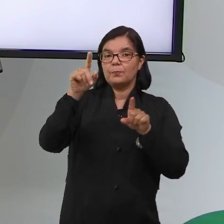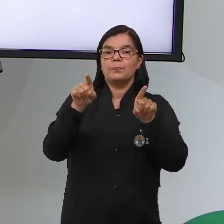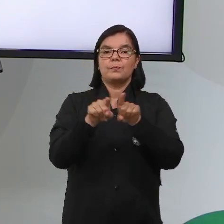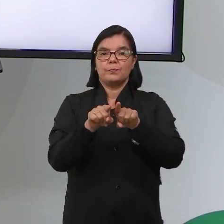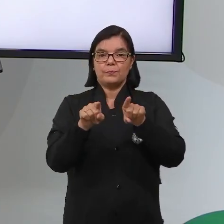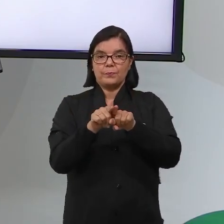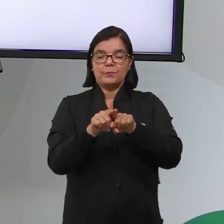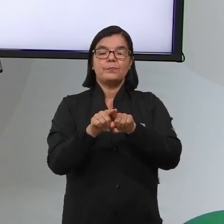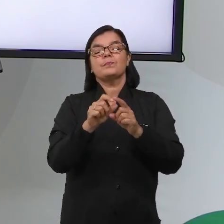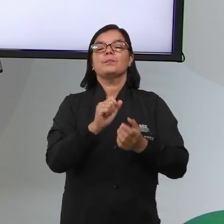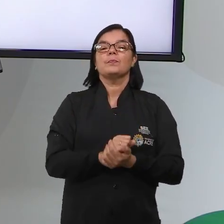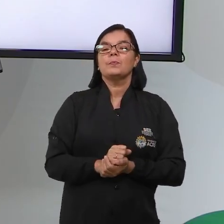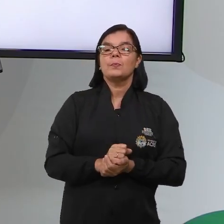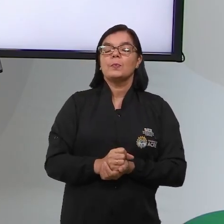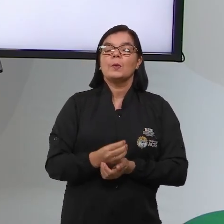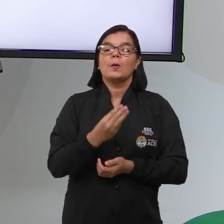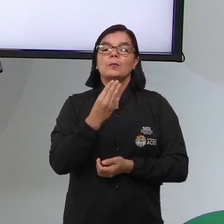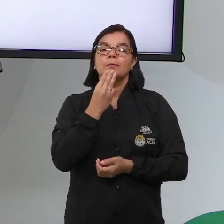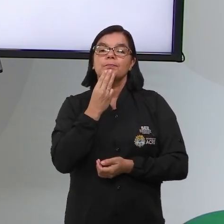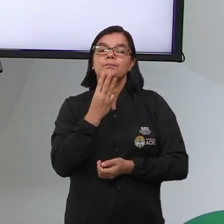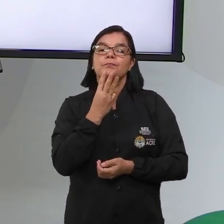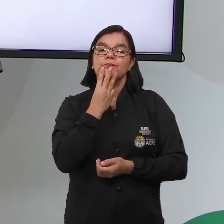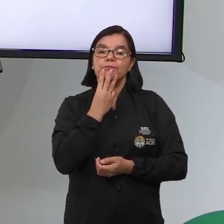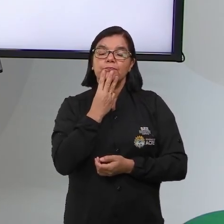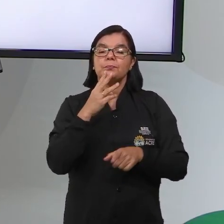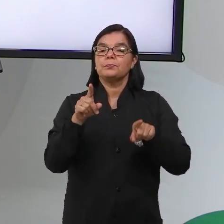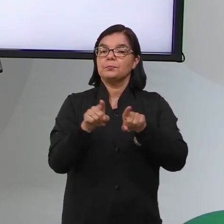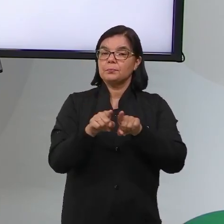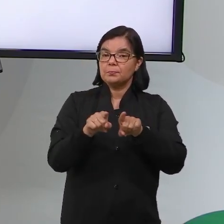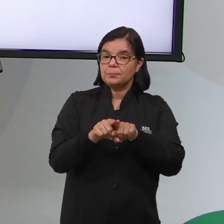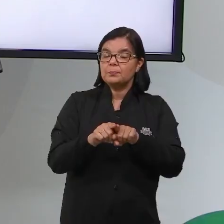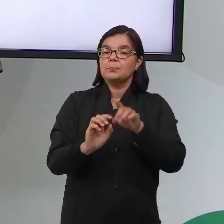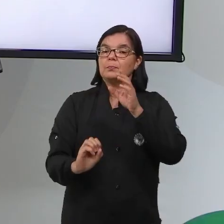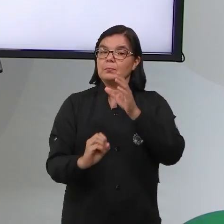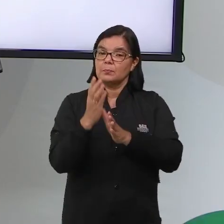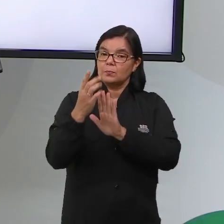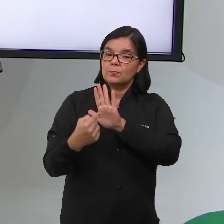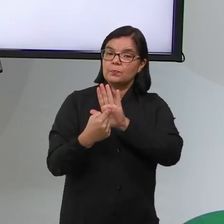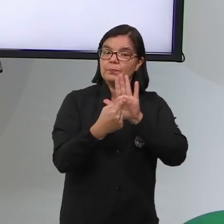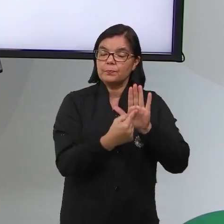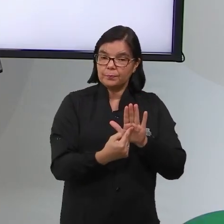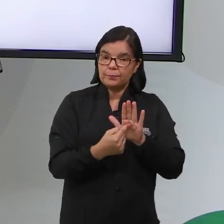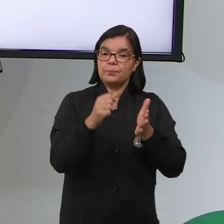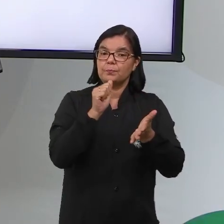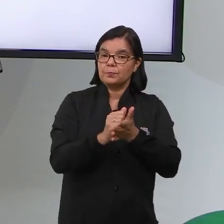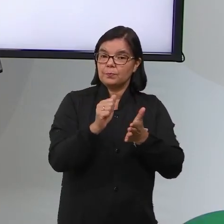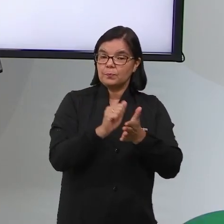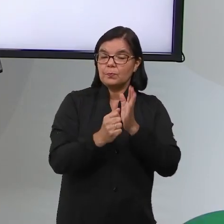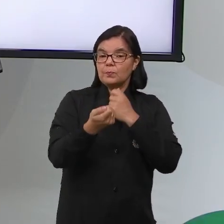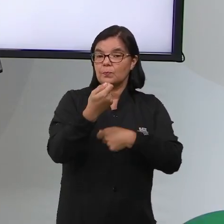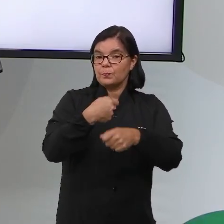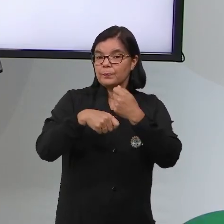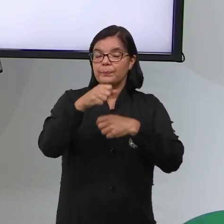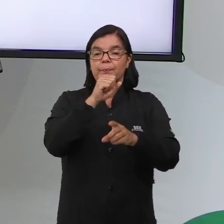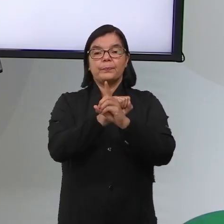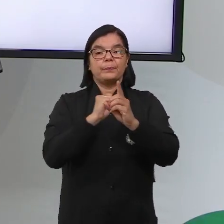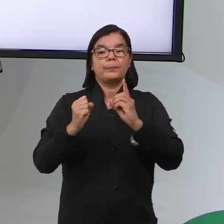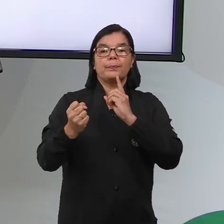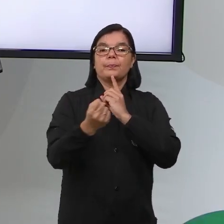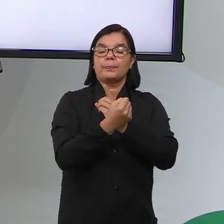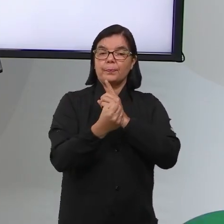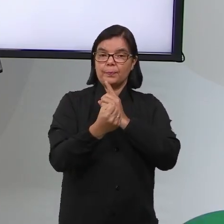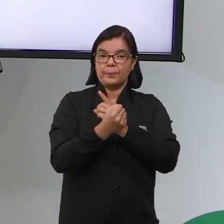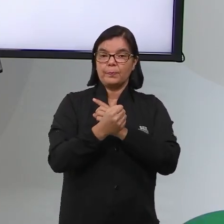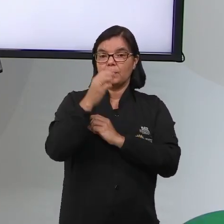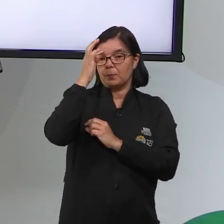nós temos um pensamento muito recorrente que também é exposto na obra Economia e Sociedade.